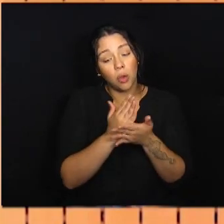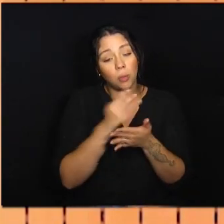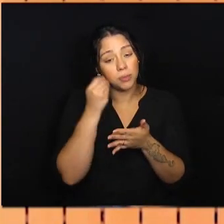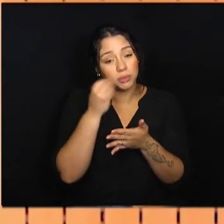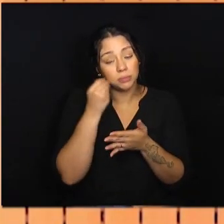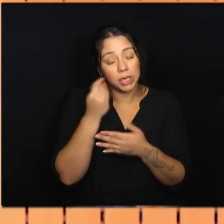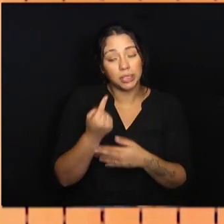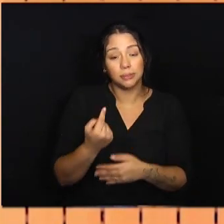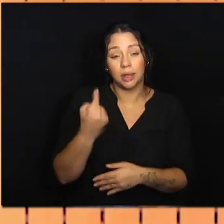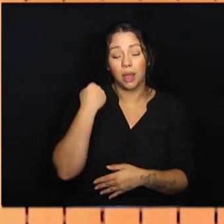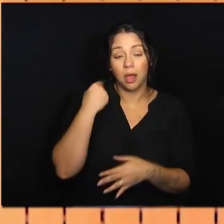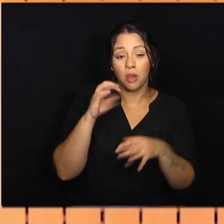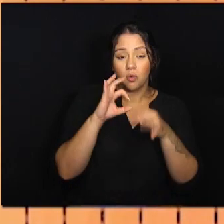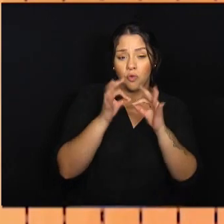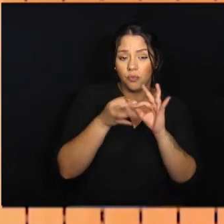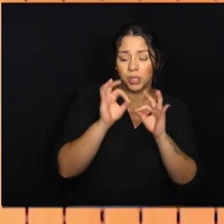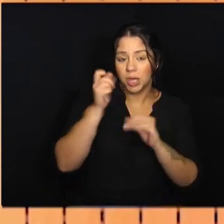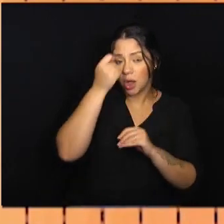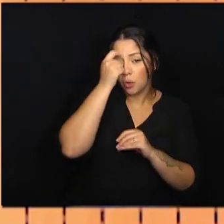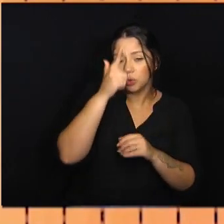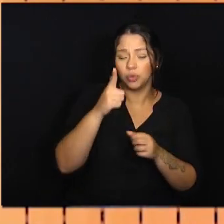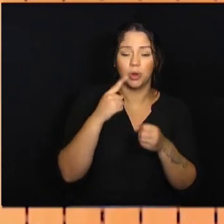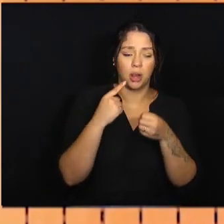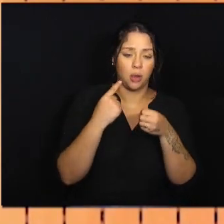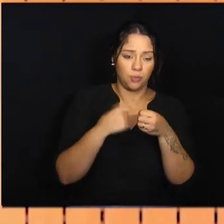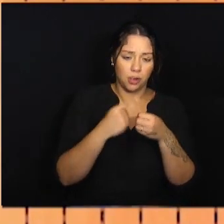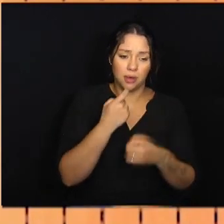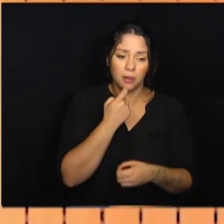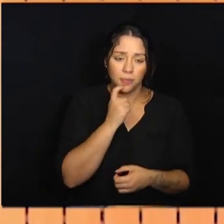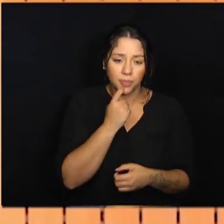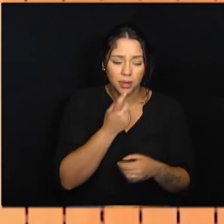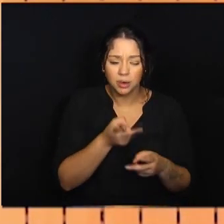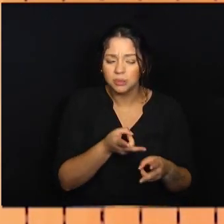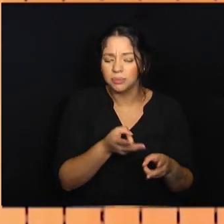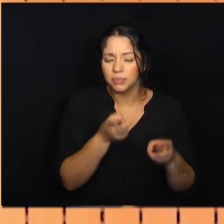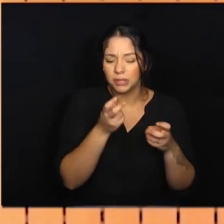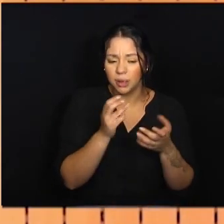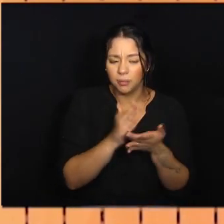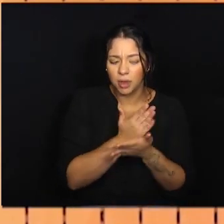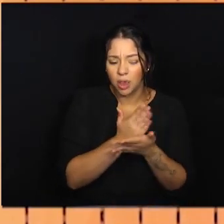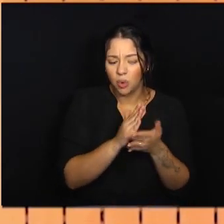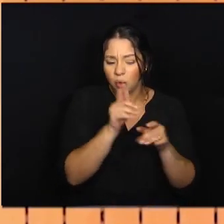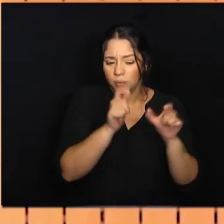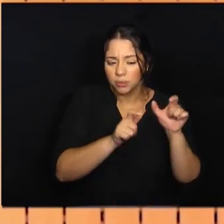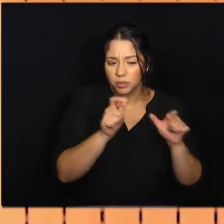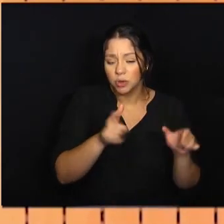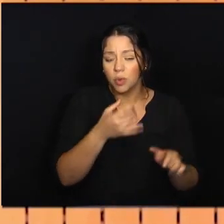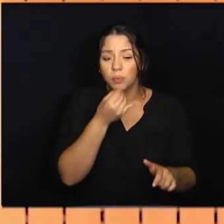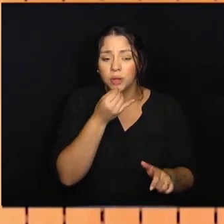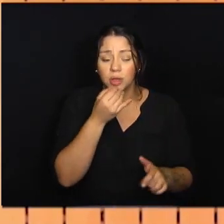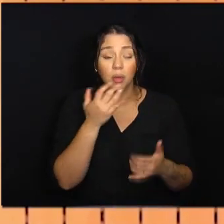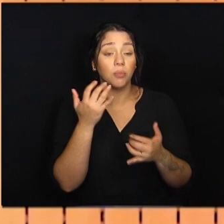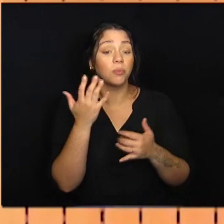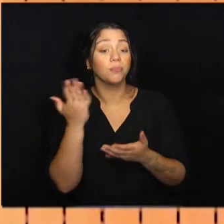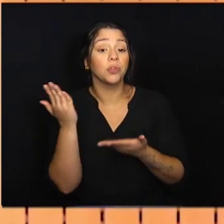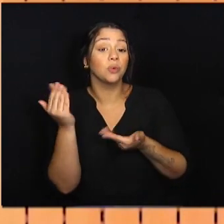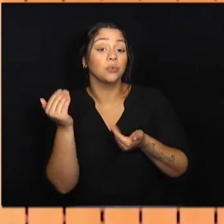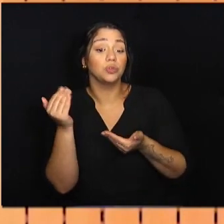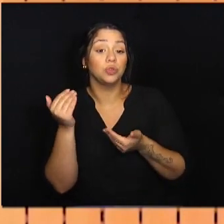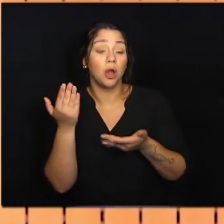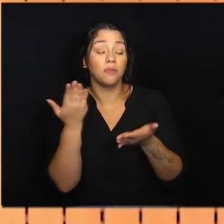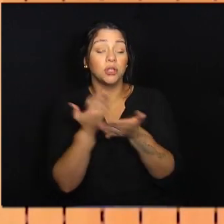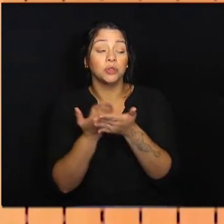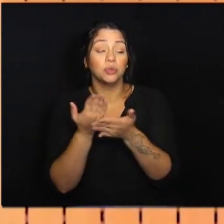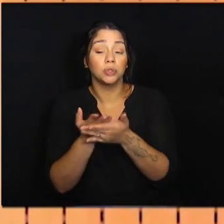de oficinas culturais em Campinas. E o que a gente percebe? Tem algumas pessoas, por exemplo, um jovem que está na Unicamp